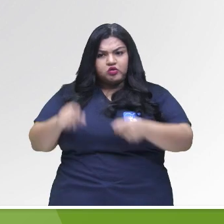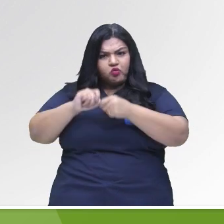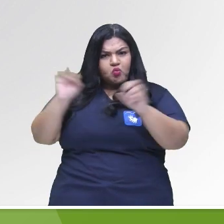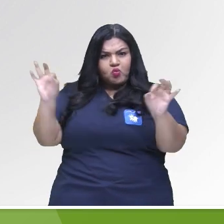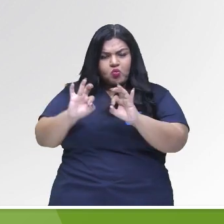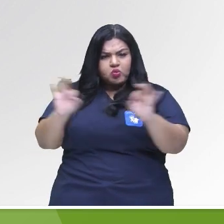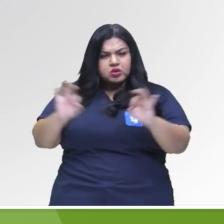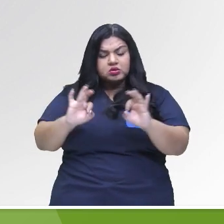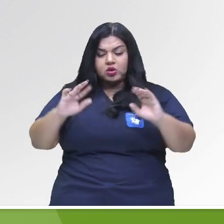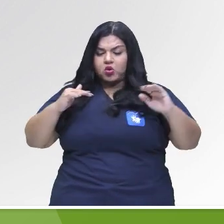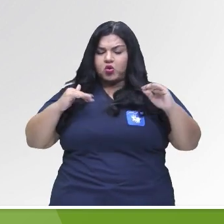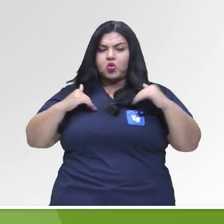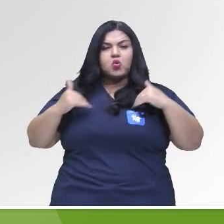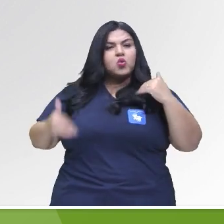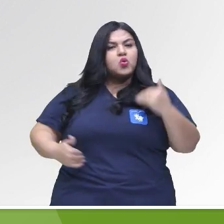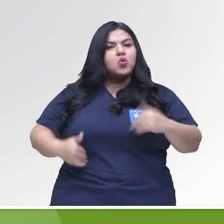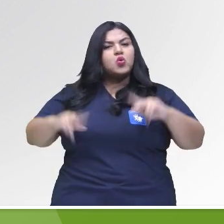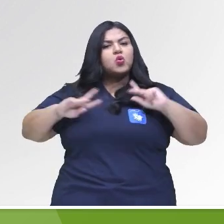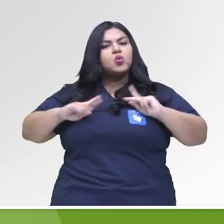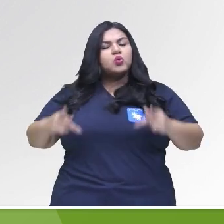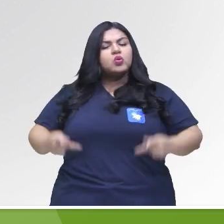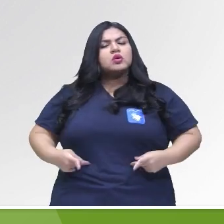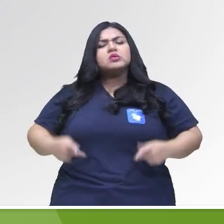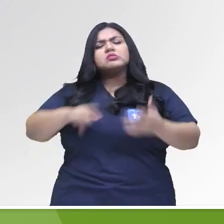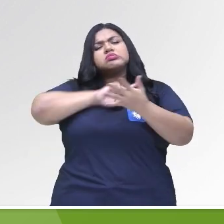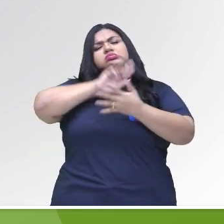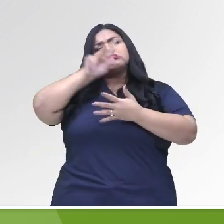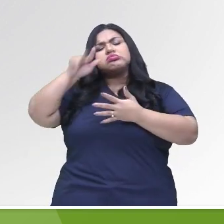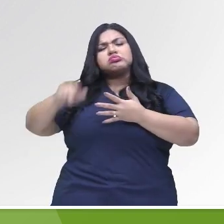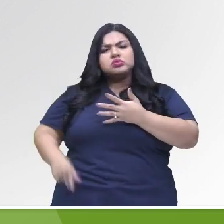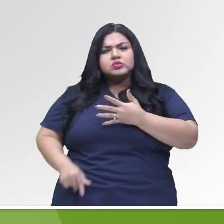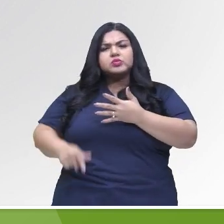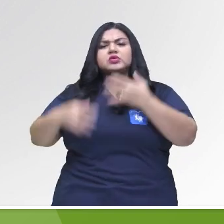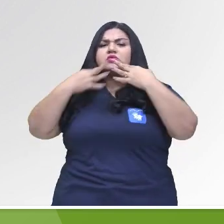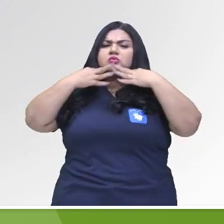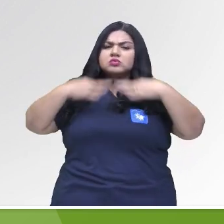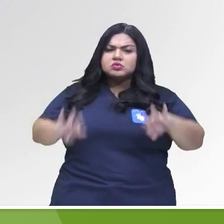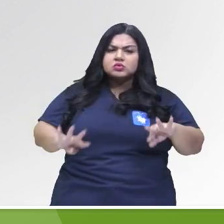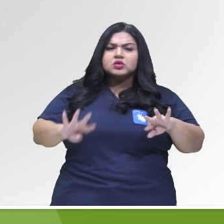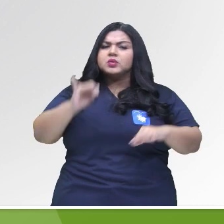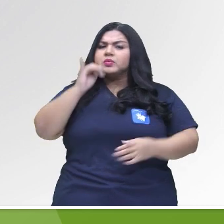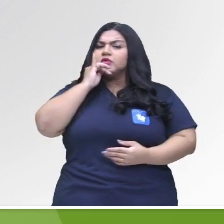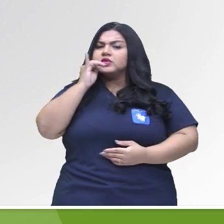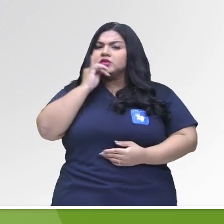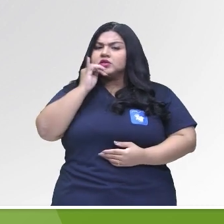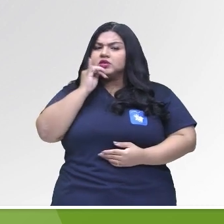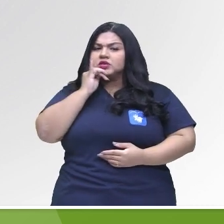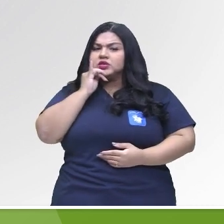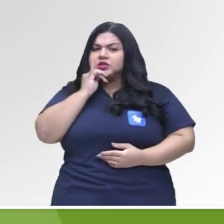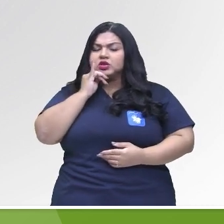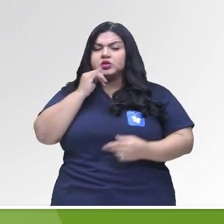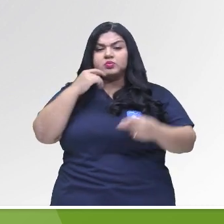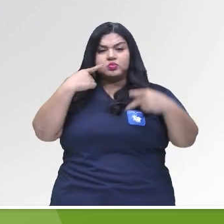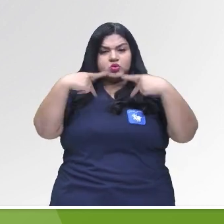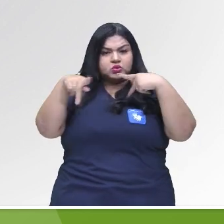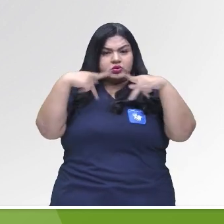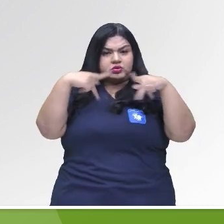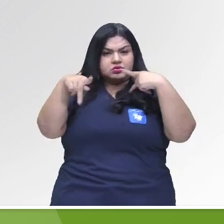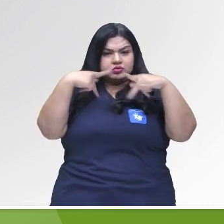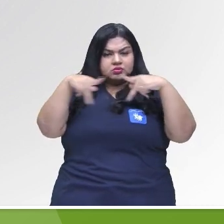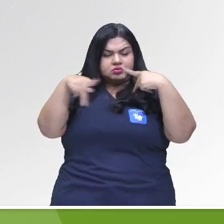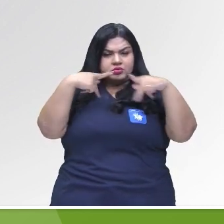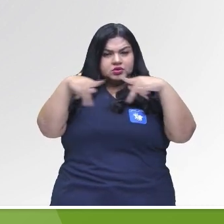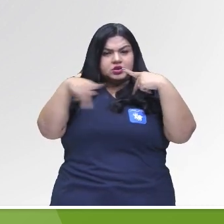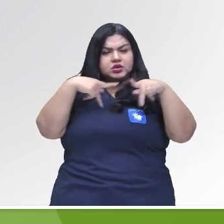corpo humano, por exemplo, é formado de diversos polímeros naturais, como é o caso das proteínas, tá?